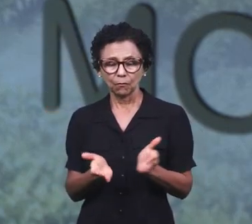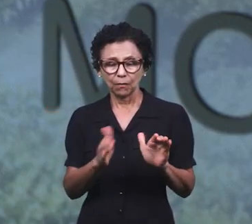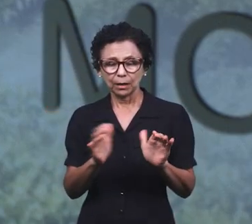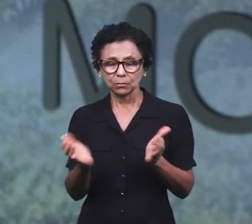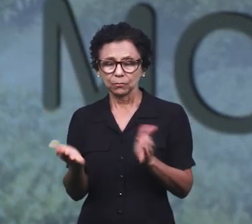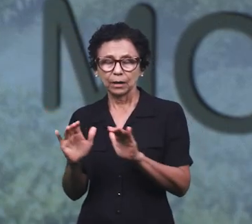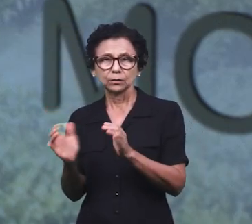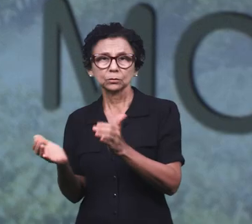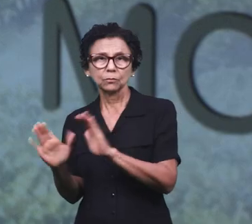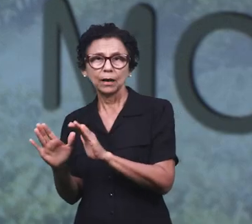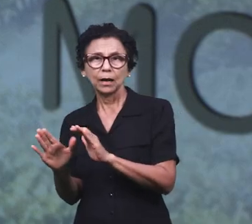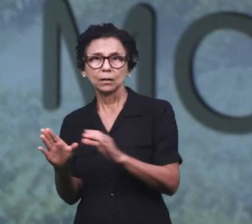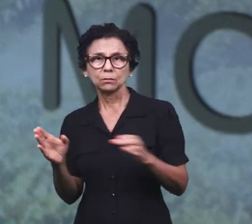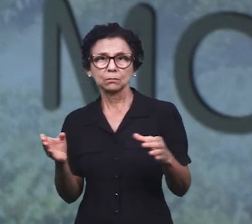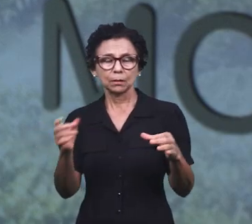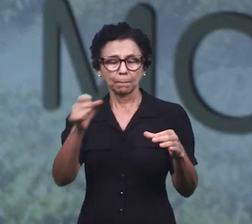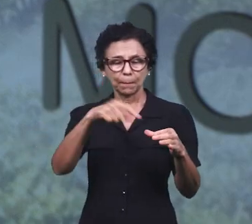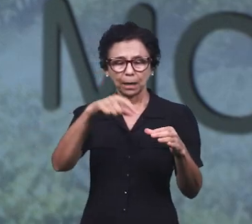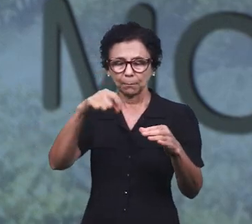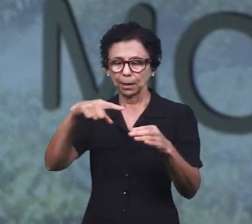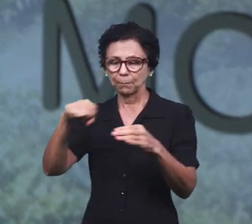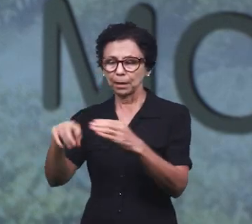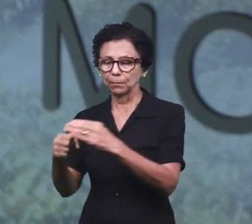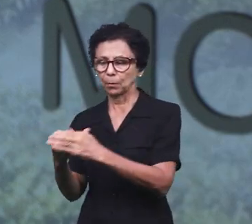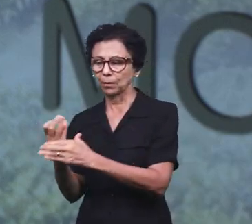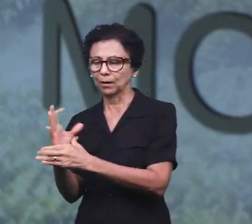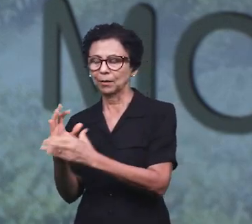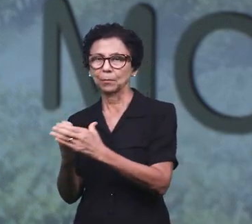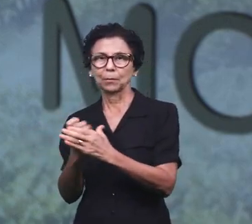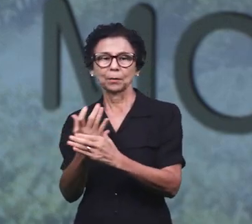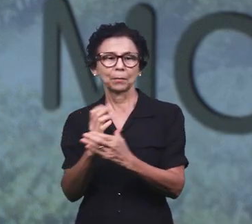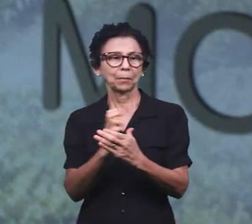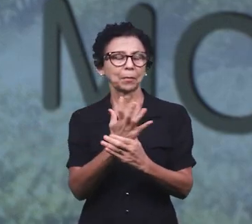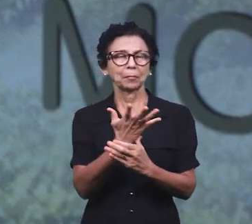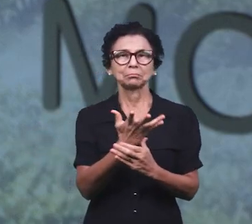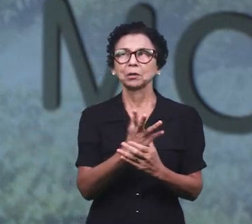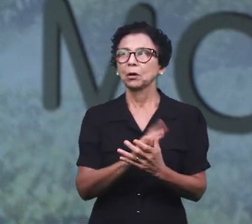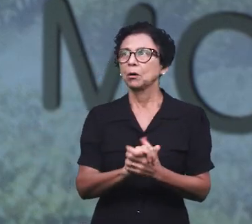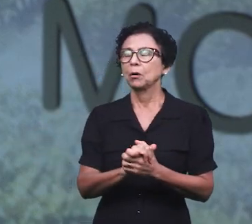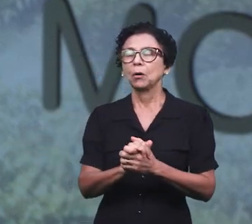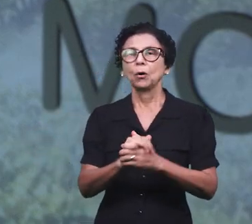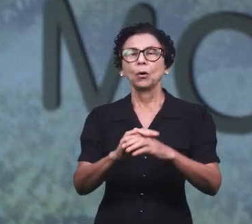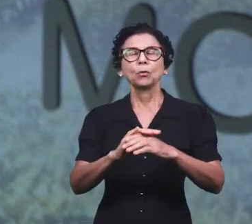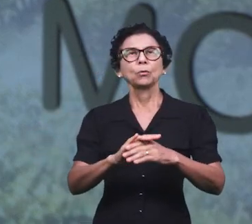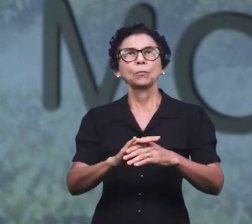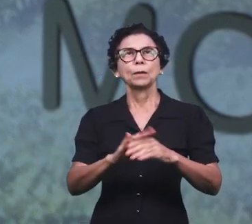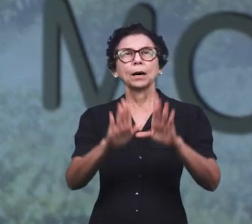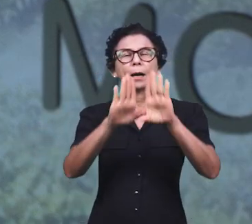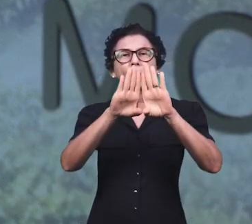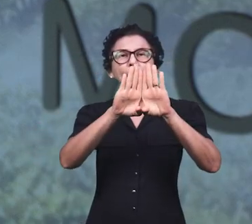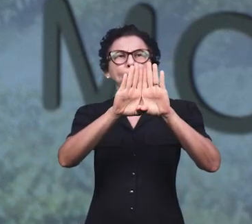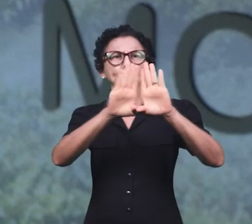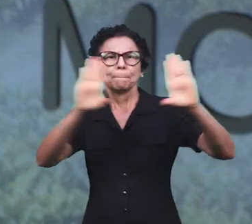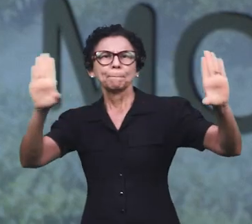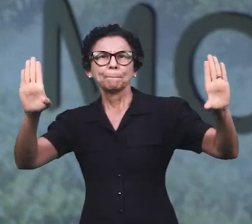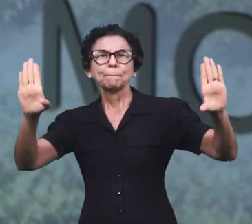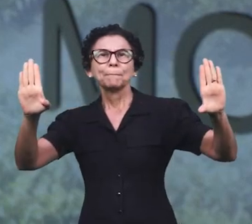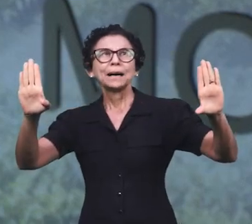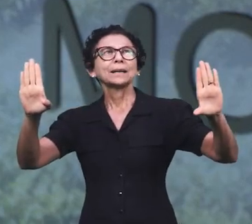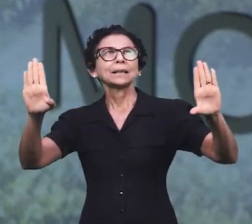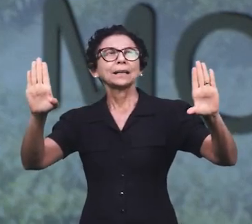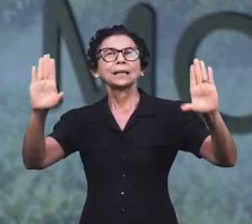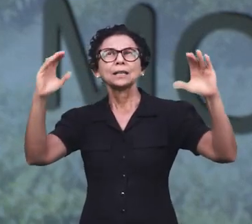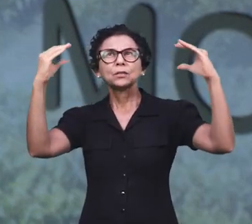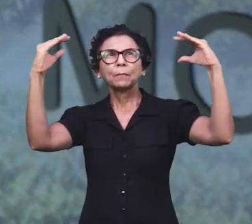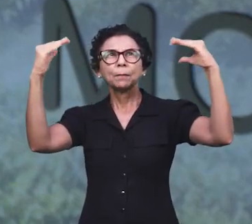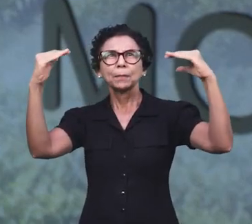do seu quintal, como dissemos também, seja numa parede, seja num cantinho ali reservado para também que não